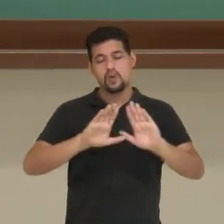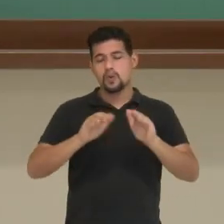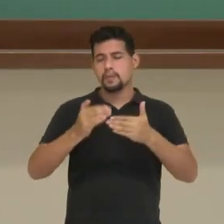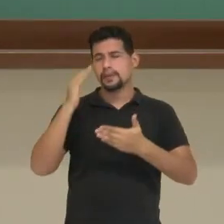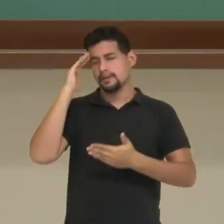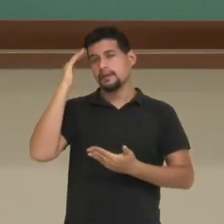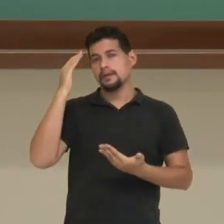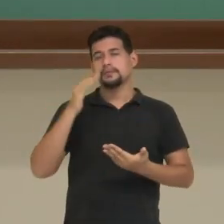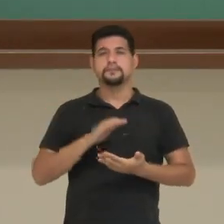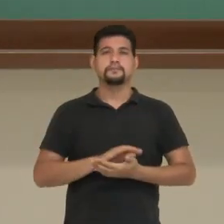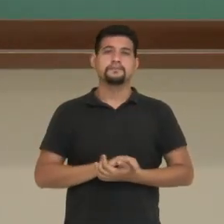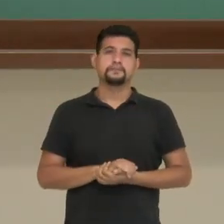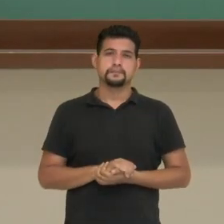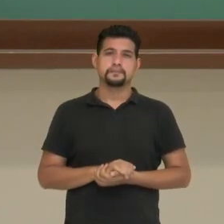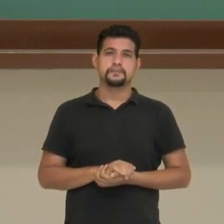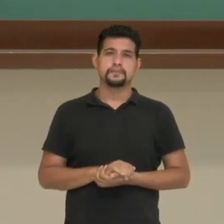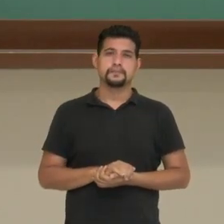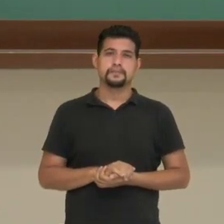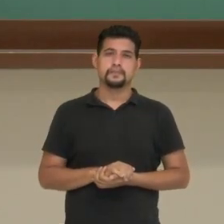principal. Certo?